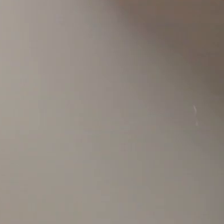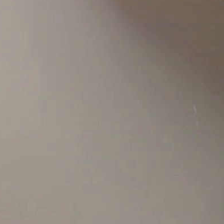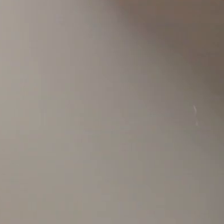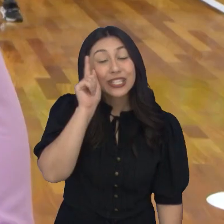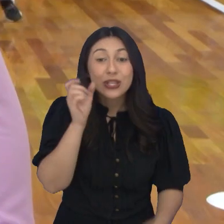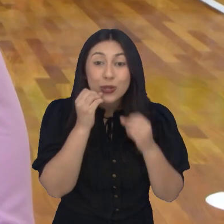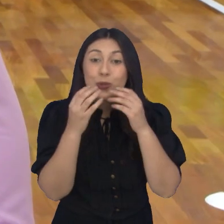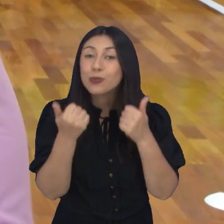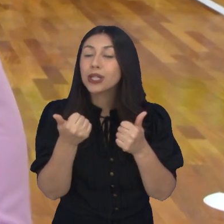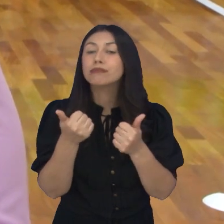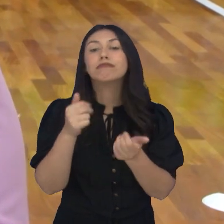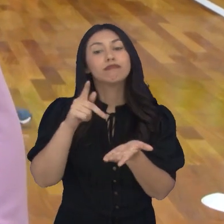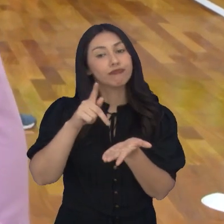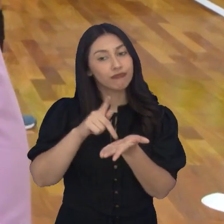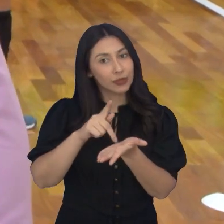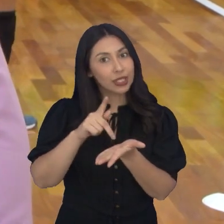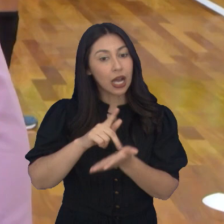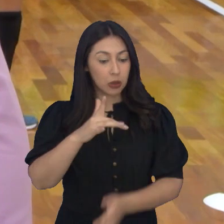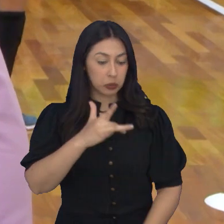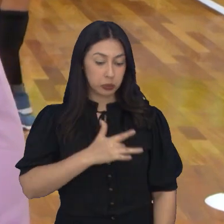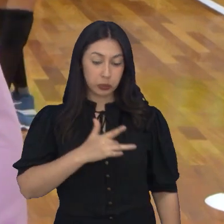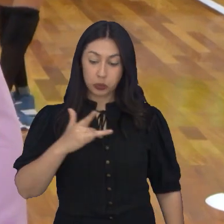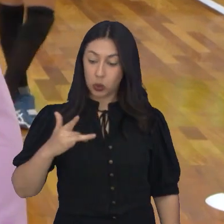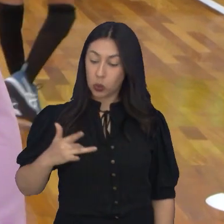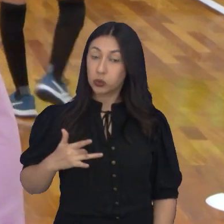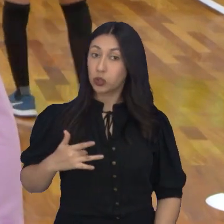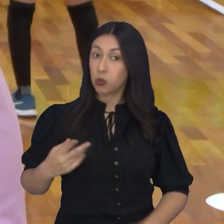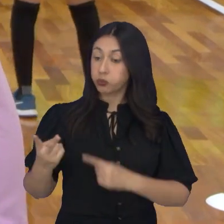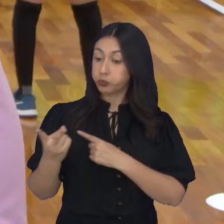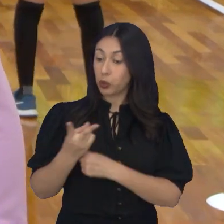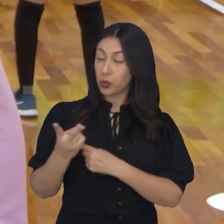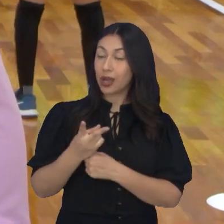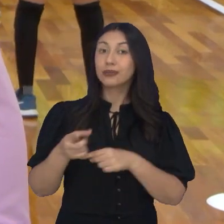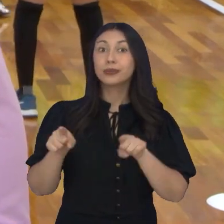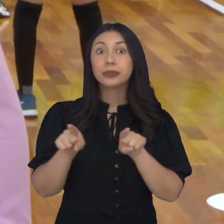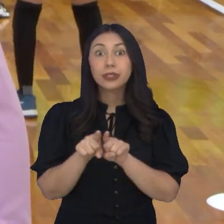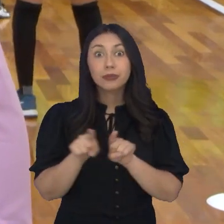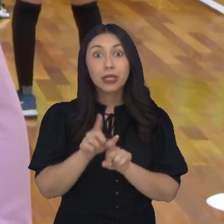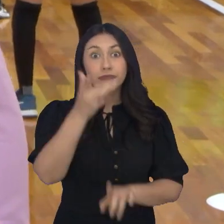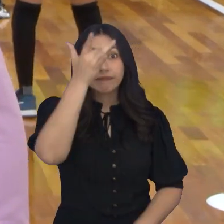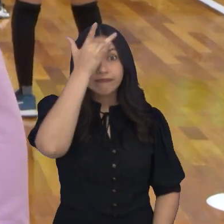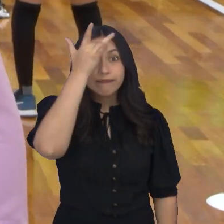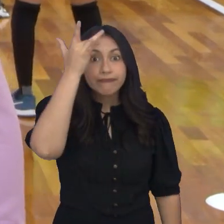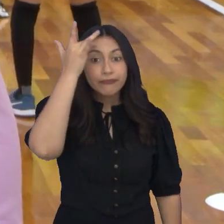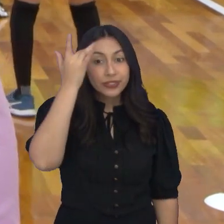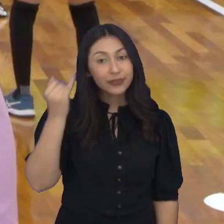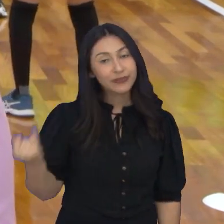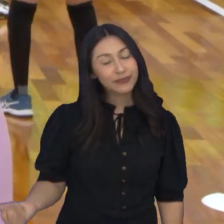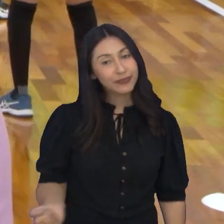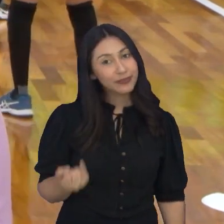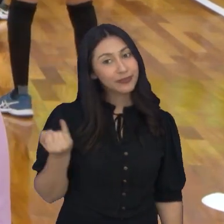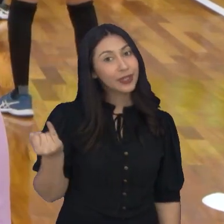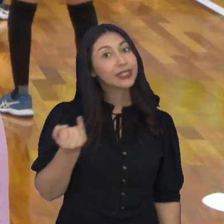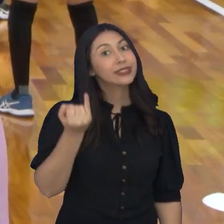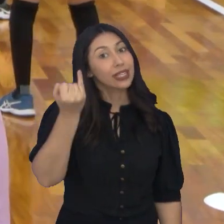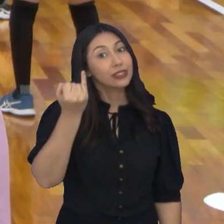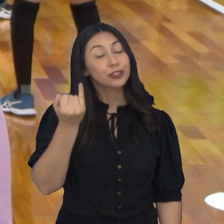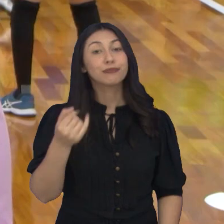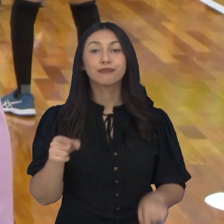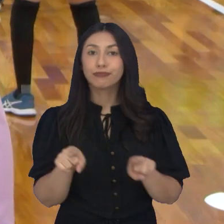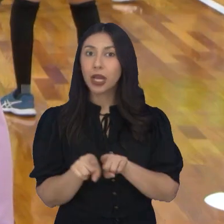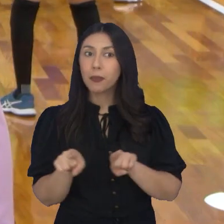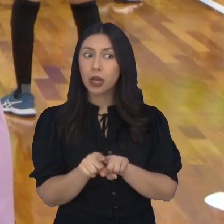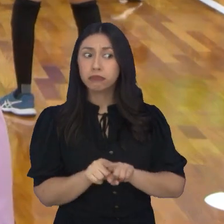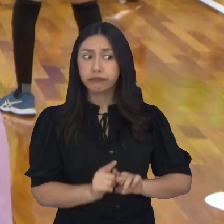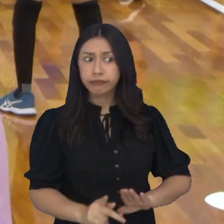tudo bem? Olha, isso mesmo, né? Cuidar da saúde física e da saúde mental é essencial e faz parte da vida, principalmente dos atletas, que eles